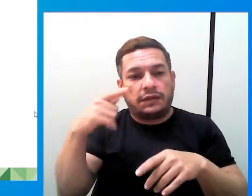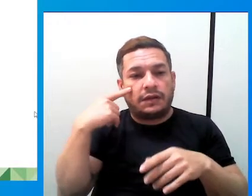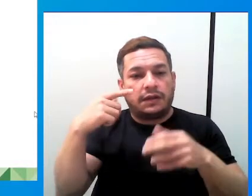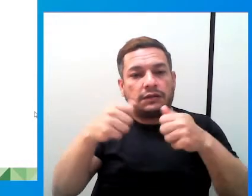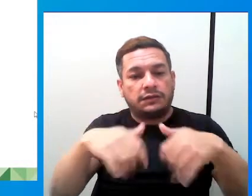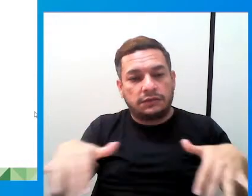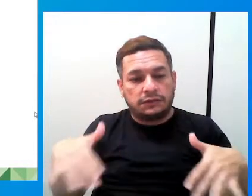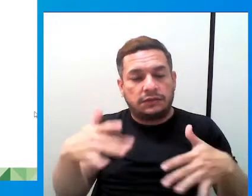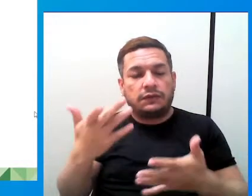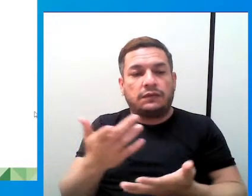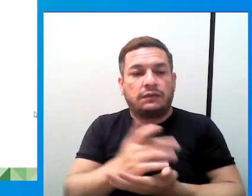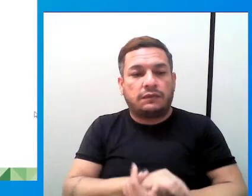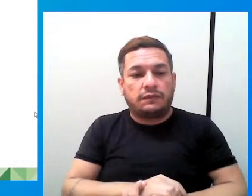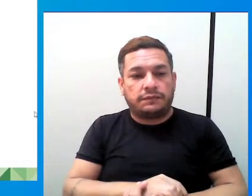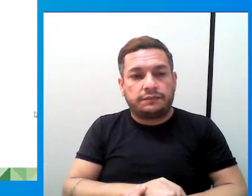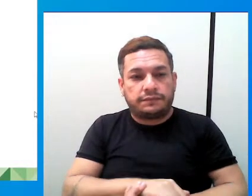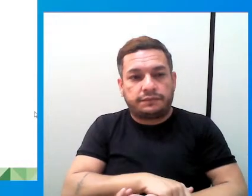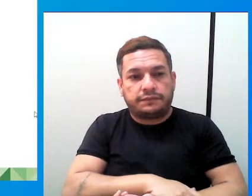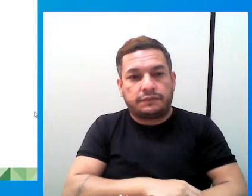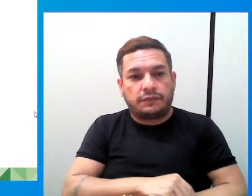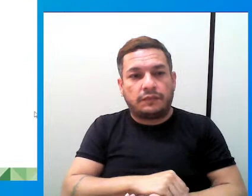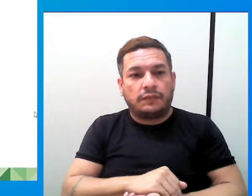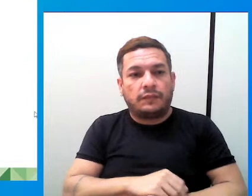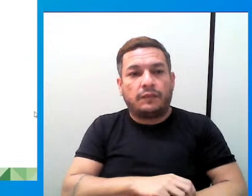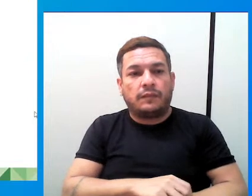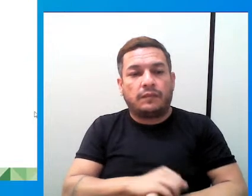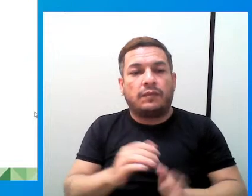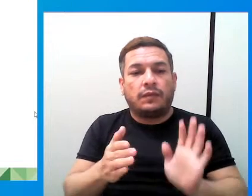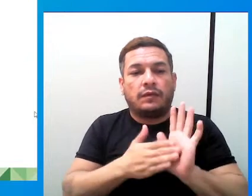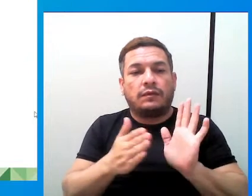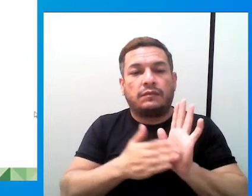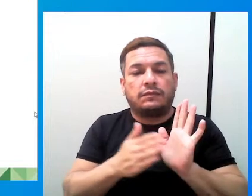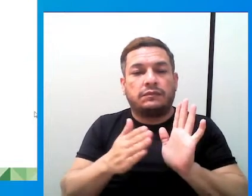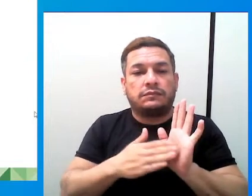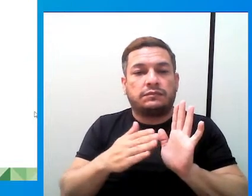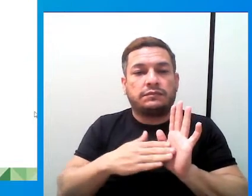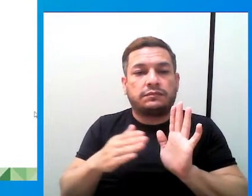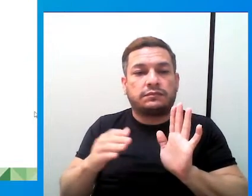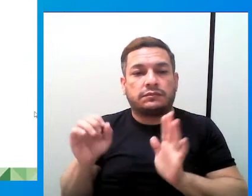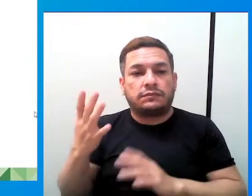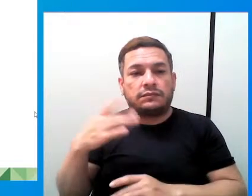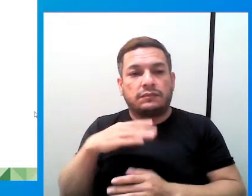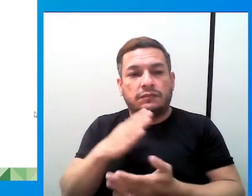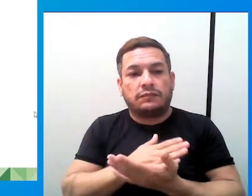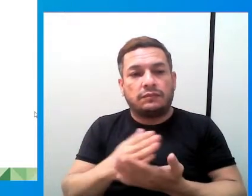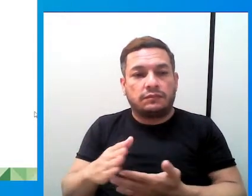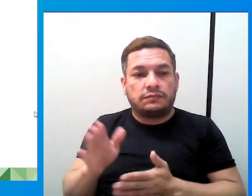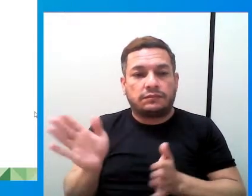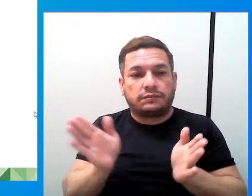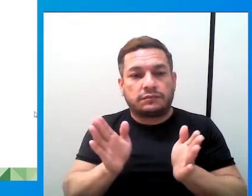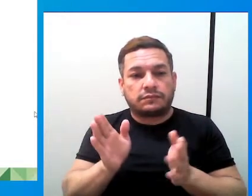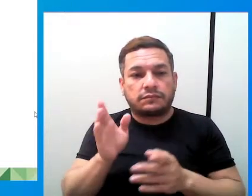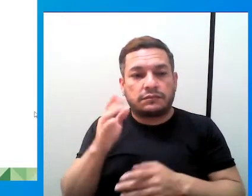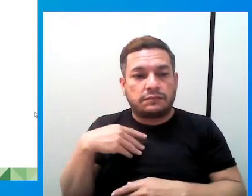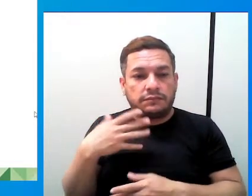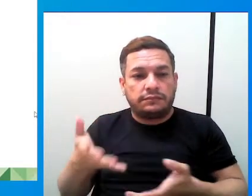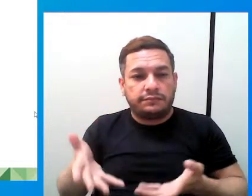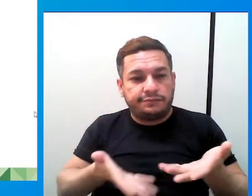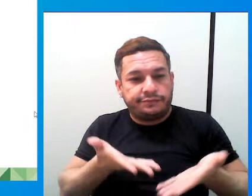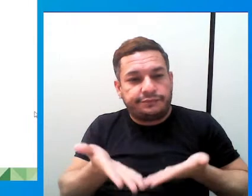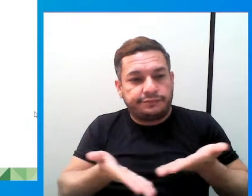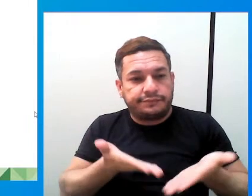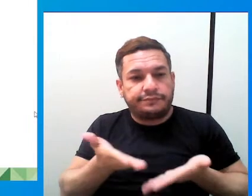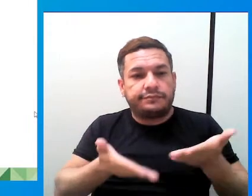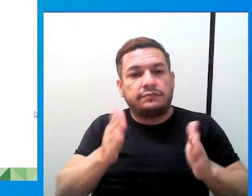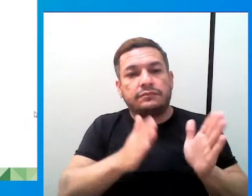articular. O nosso plano de ação foi dividido em 5 etapas. Nós começamos com a sensibilização da comunidade,